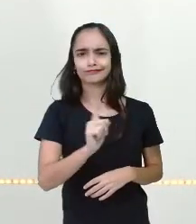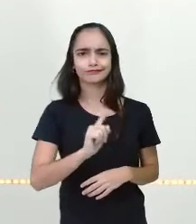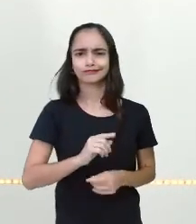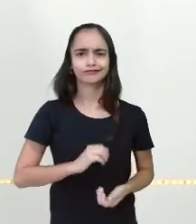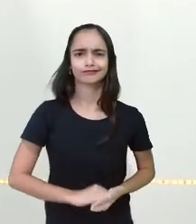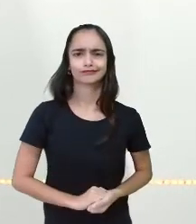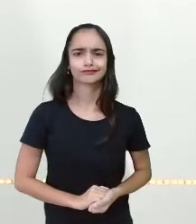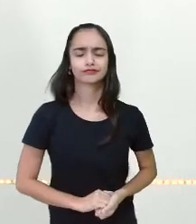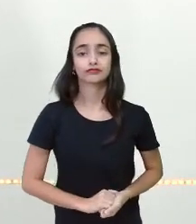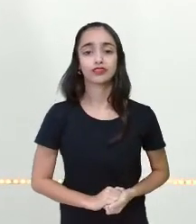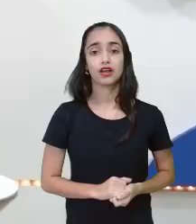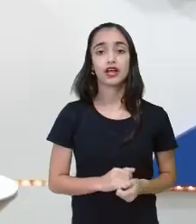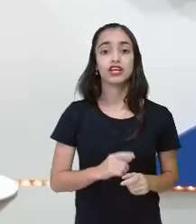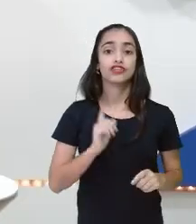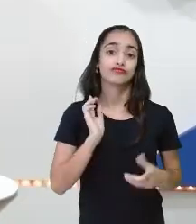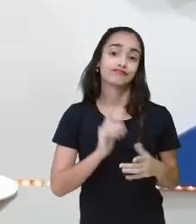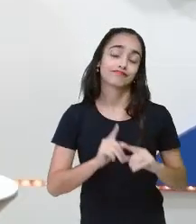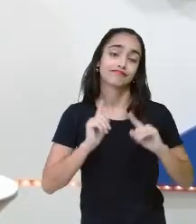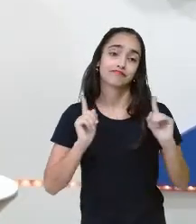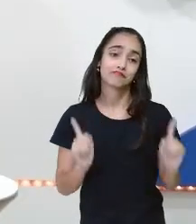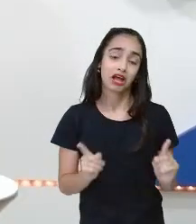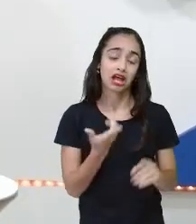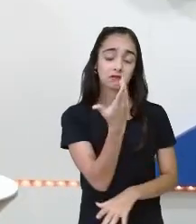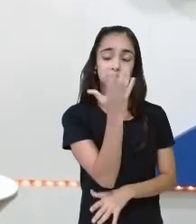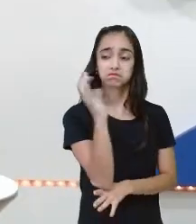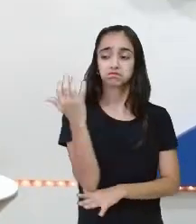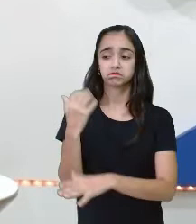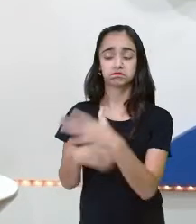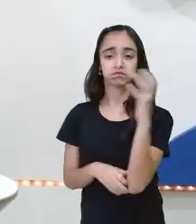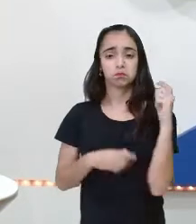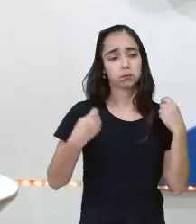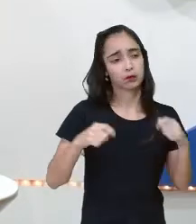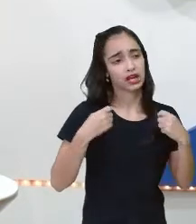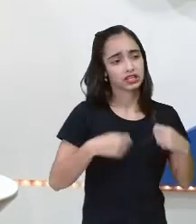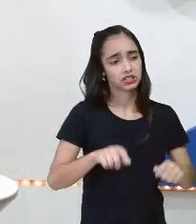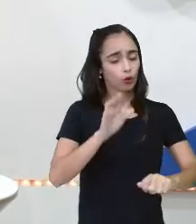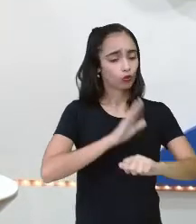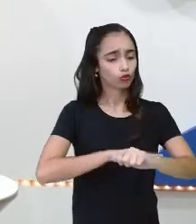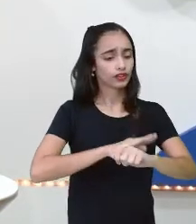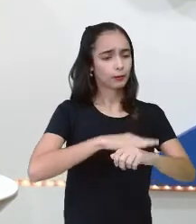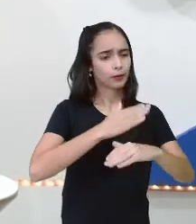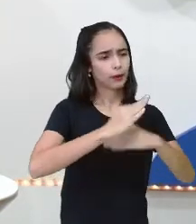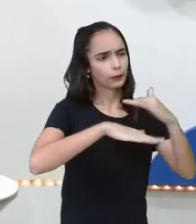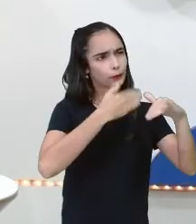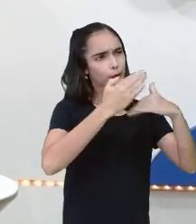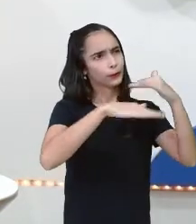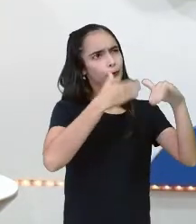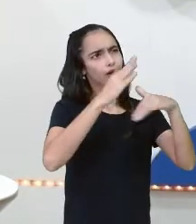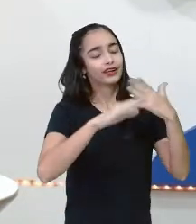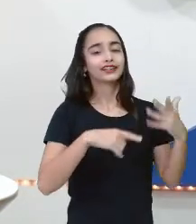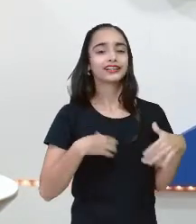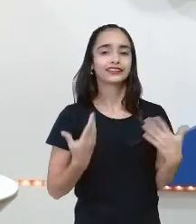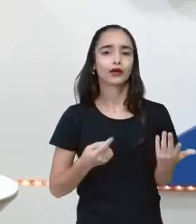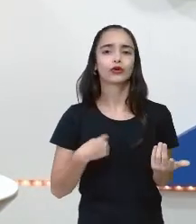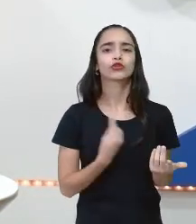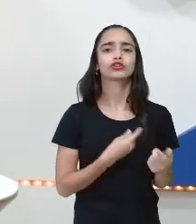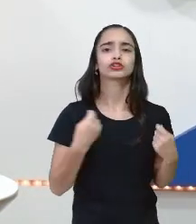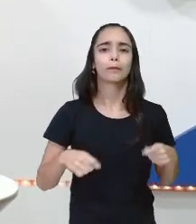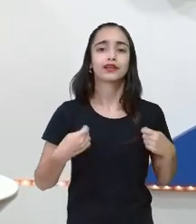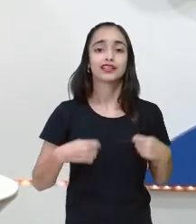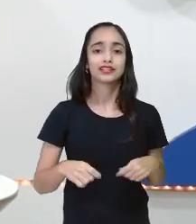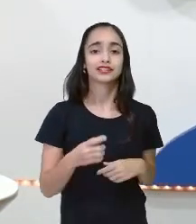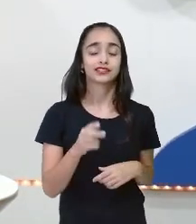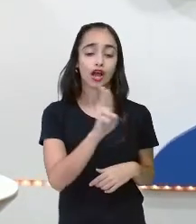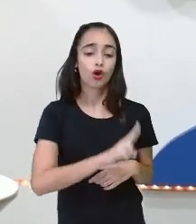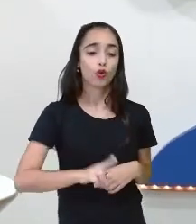estar lá. Vai estar lá. Já as plantas, elas levam um tempo para crescer. Então, a gente tem que usar com sabedoria. Da mesma forma, a